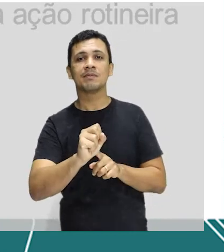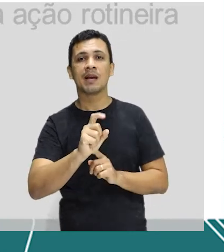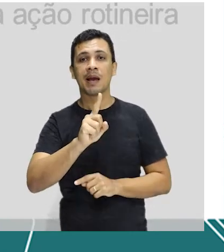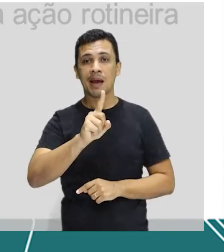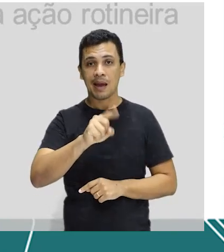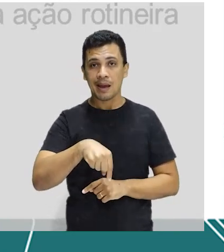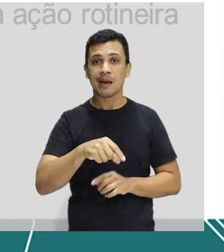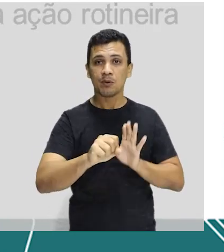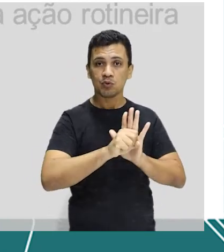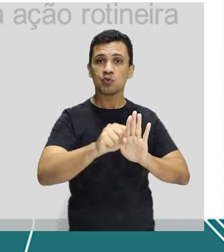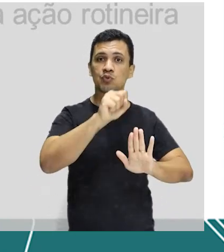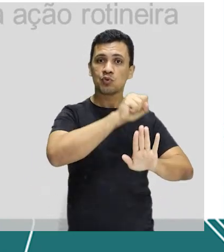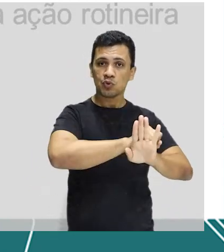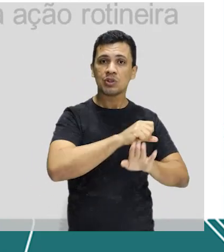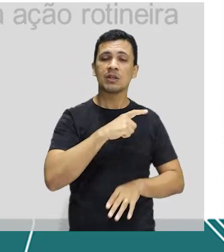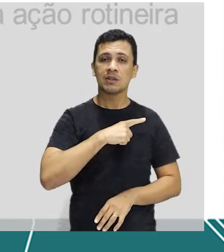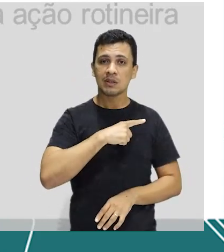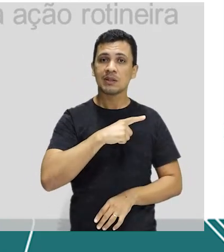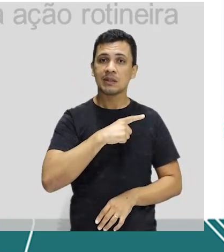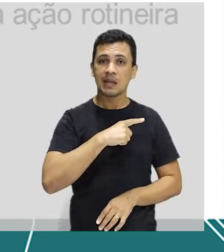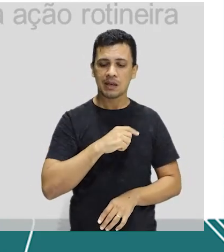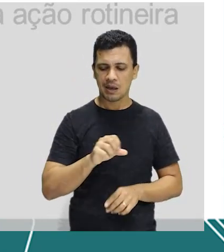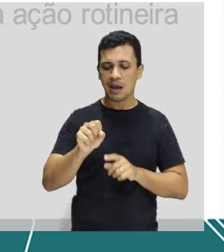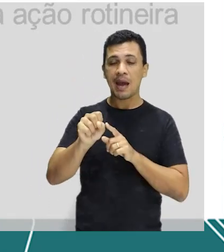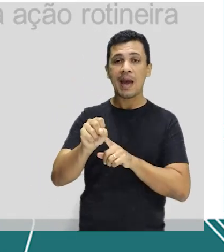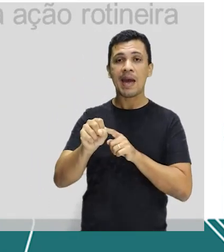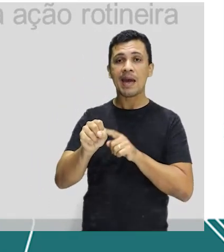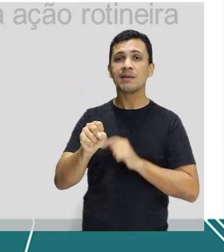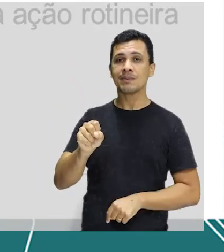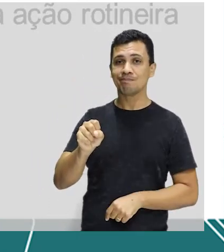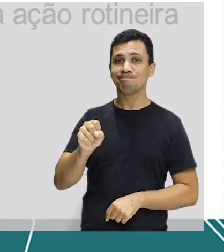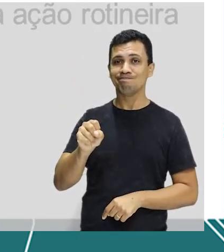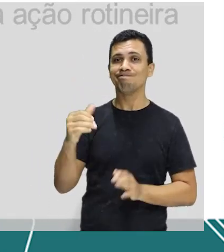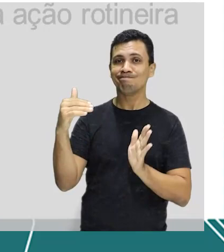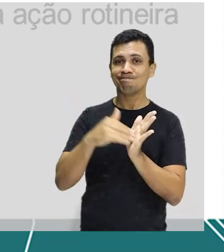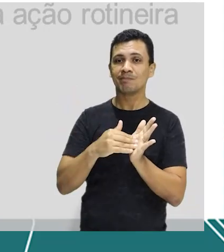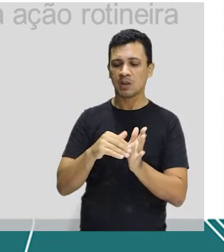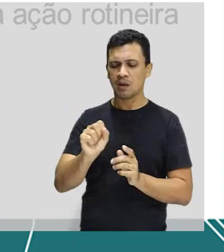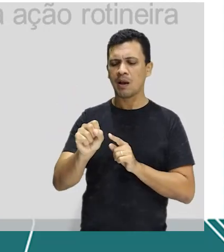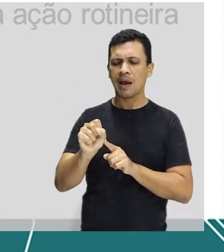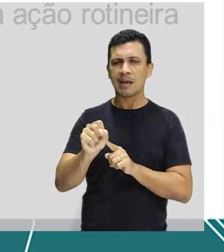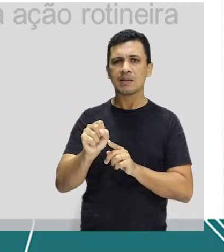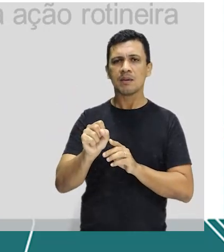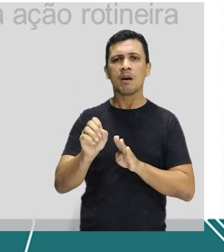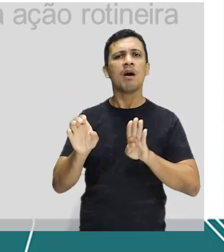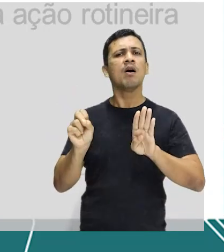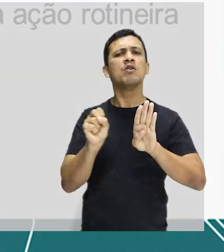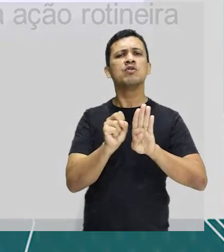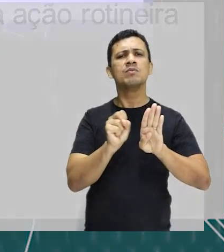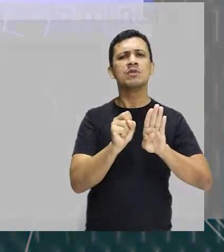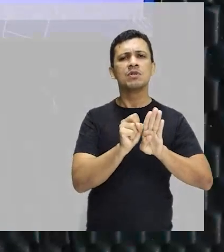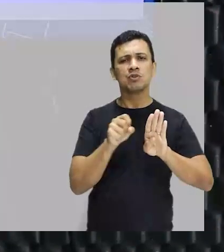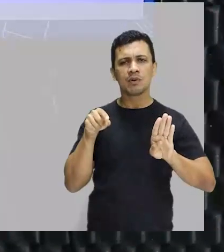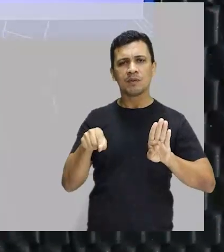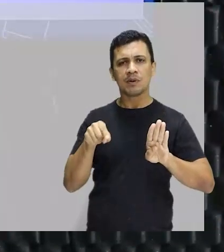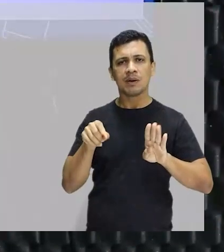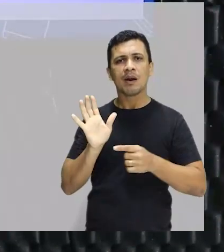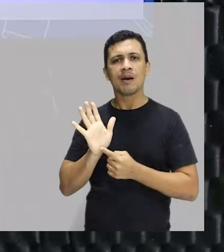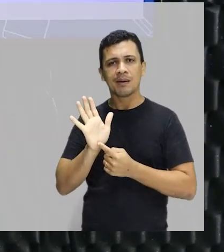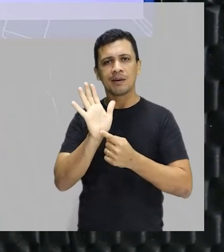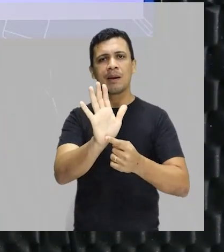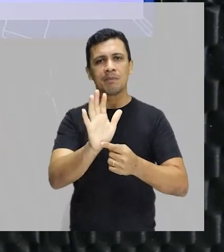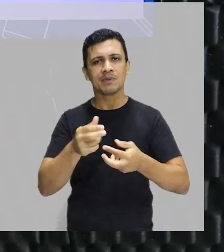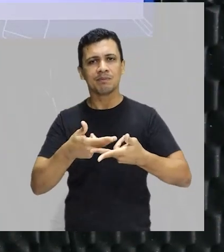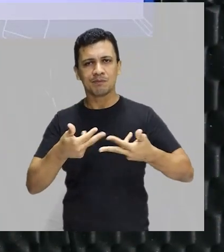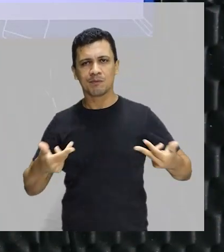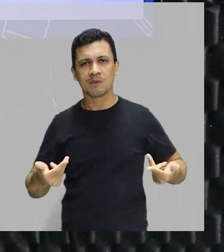sujeito que tem S no final. Esse S, quando ele aparece num substantivo, ele muitas vezes representa o plural.